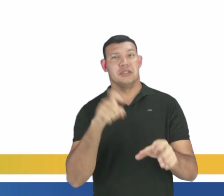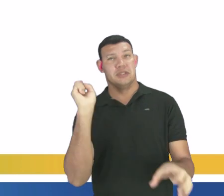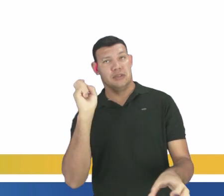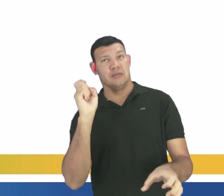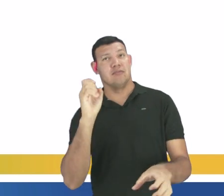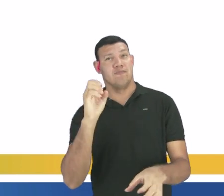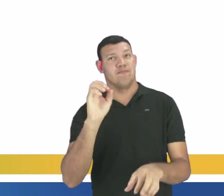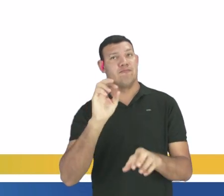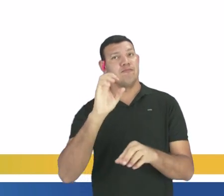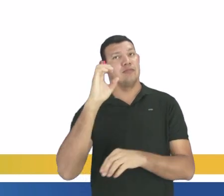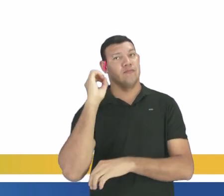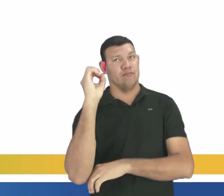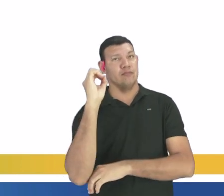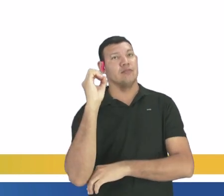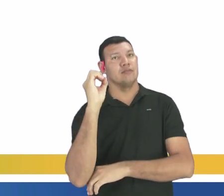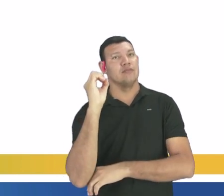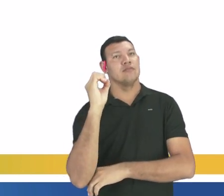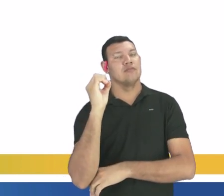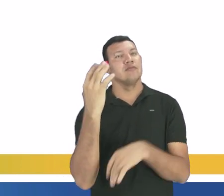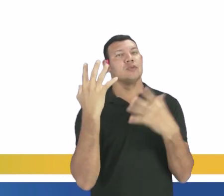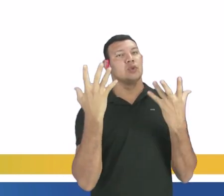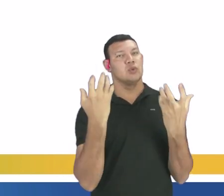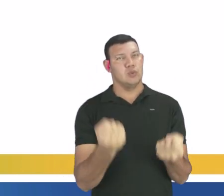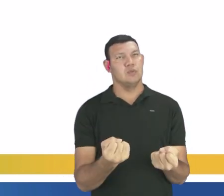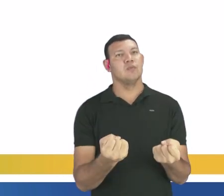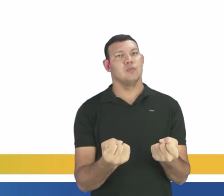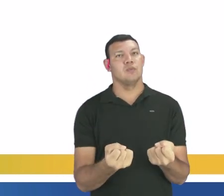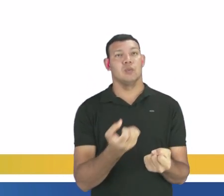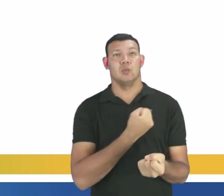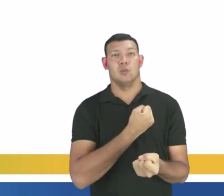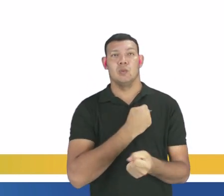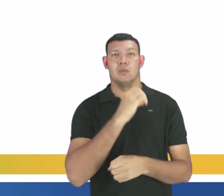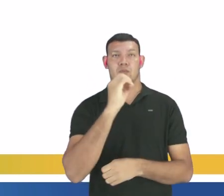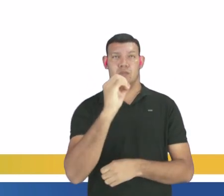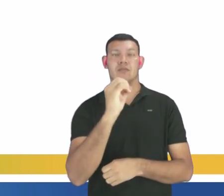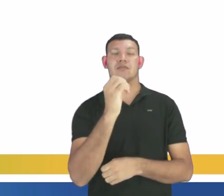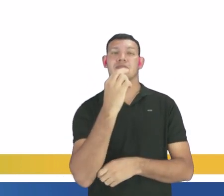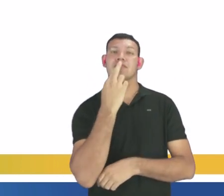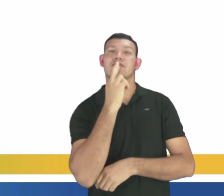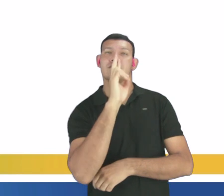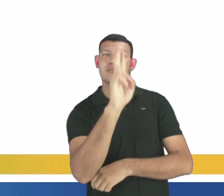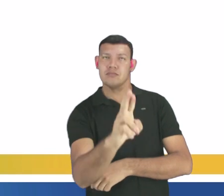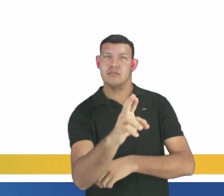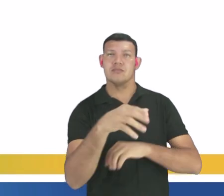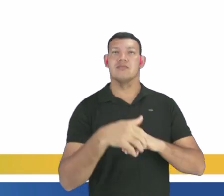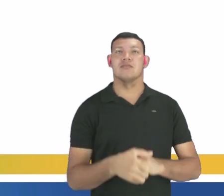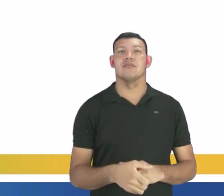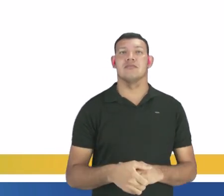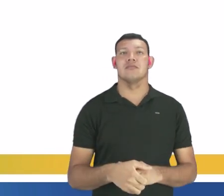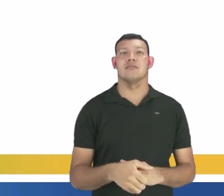admite um número 0 como raiz, cuja multiplicidade